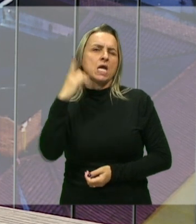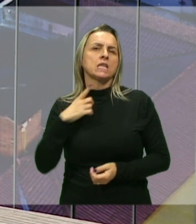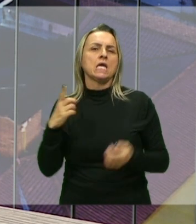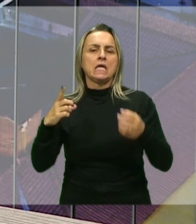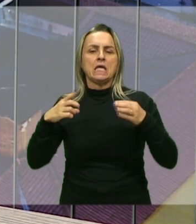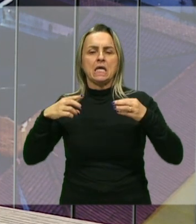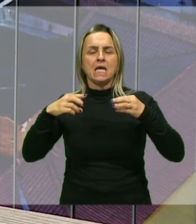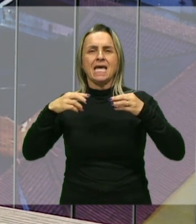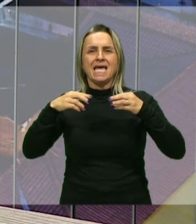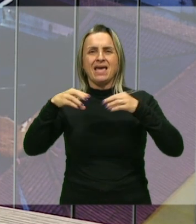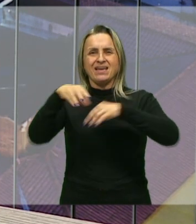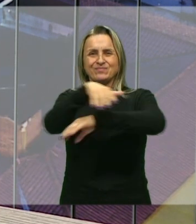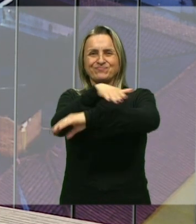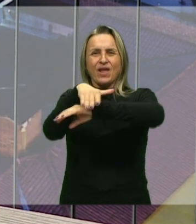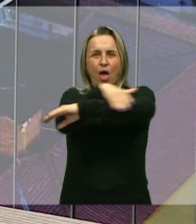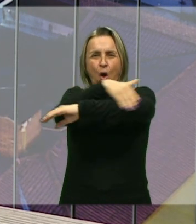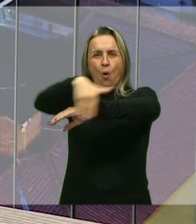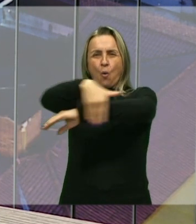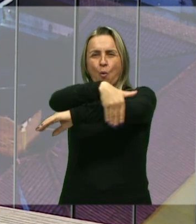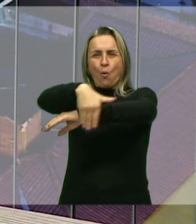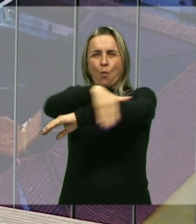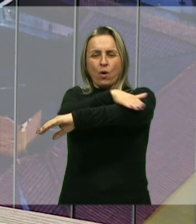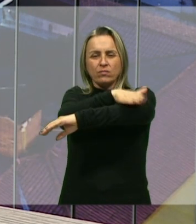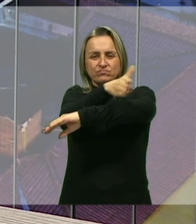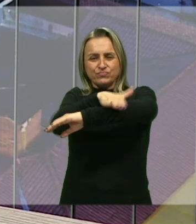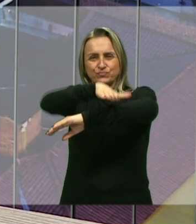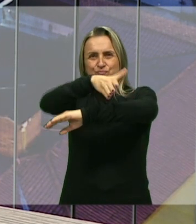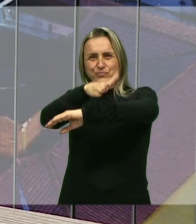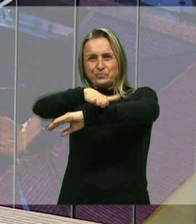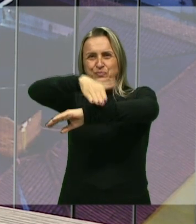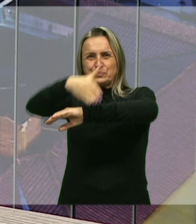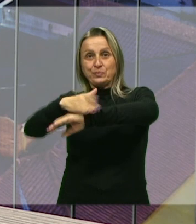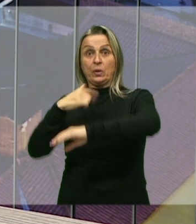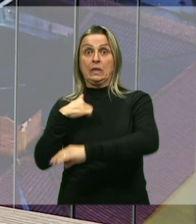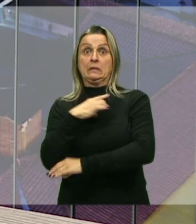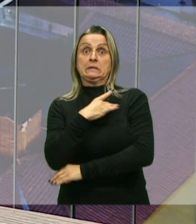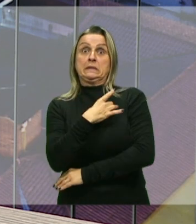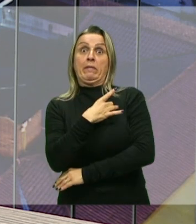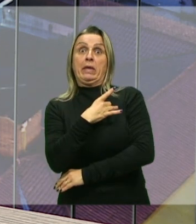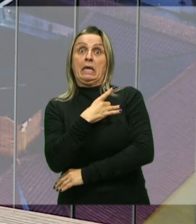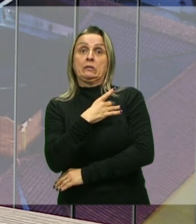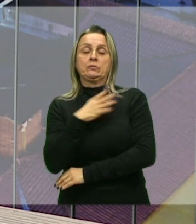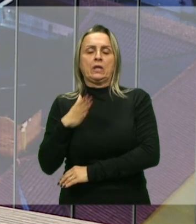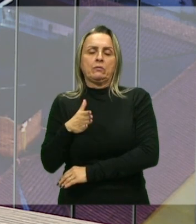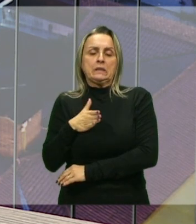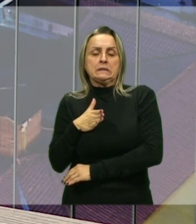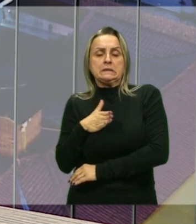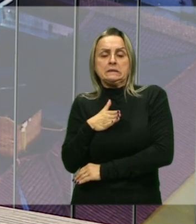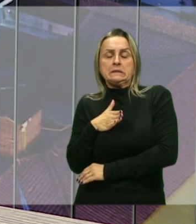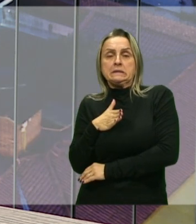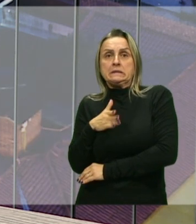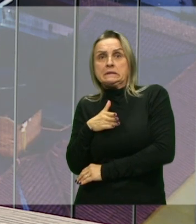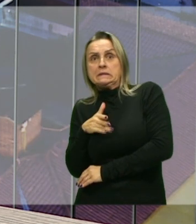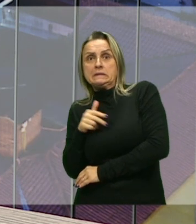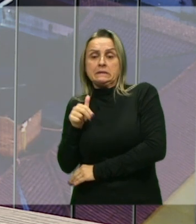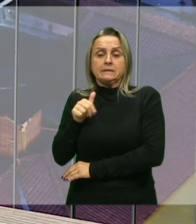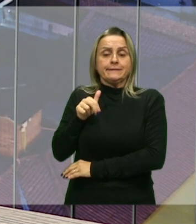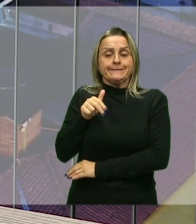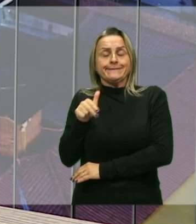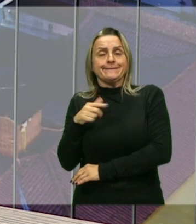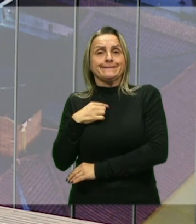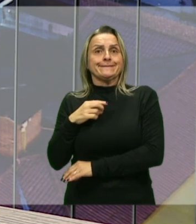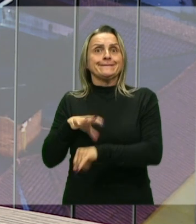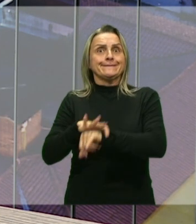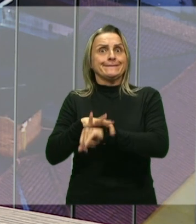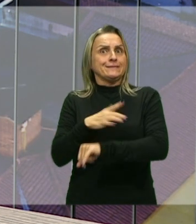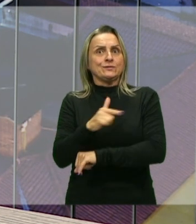muito aquele receio de andar numa calçada. Então, eu ia mais pela viradinha do meio-fio, né? Então, hoje eu não tenho